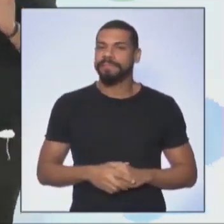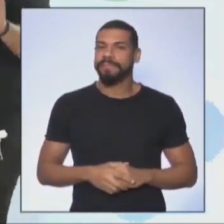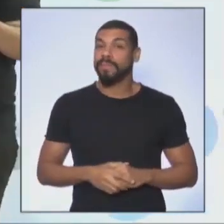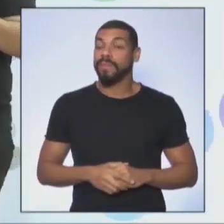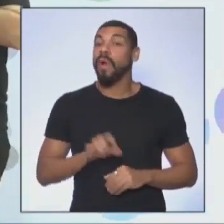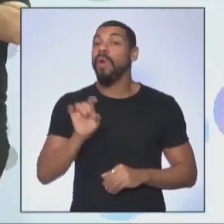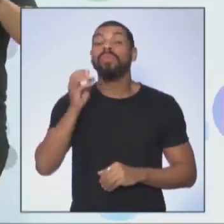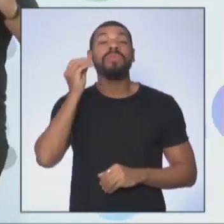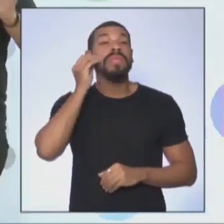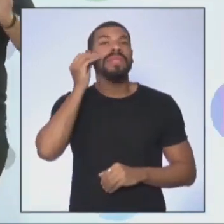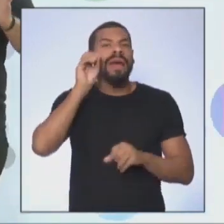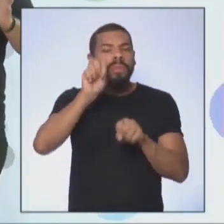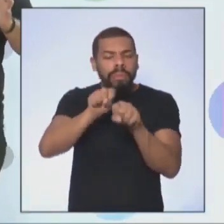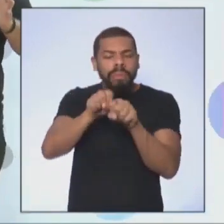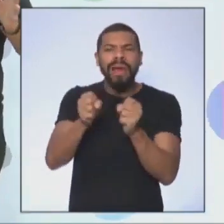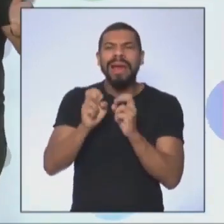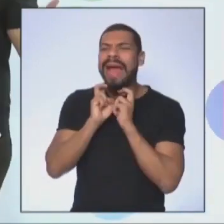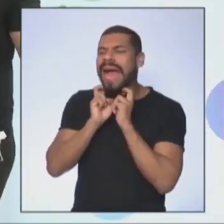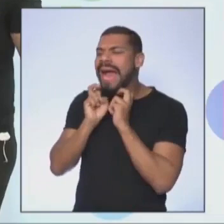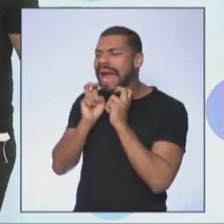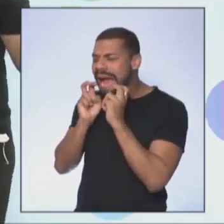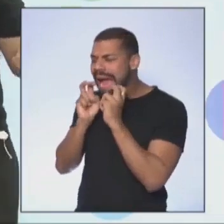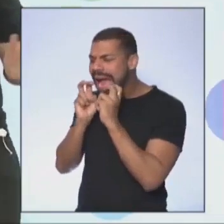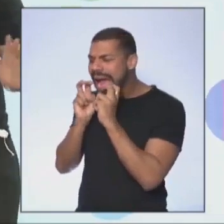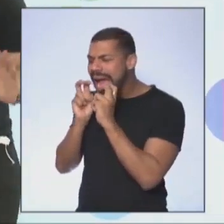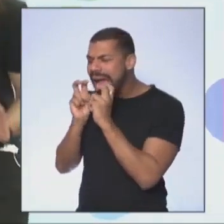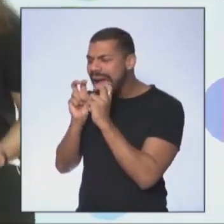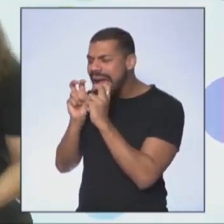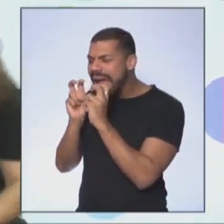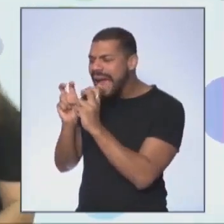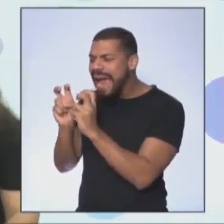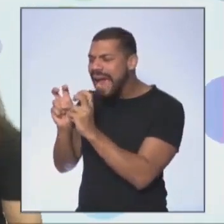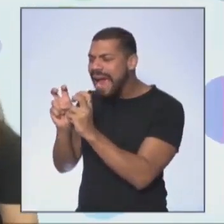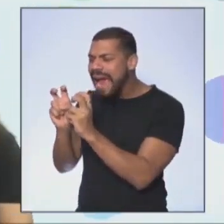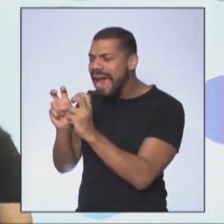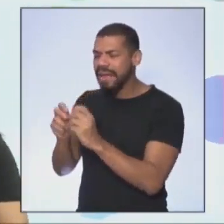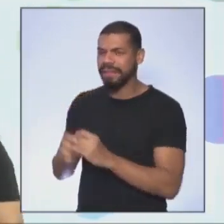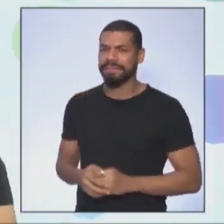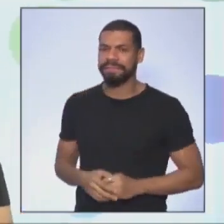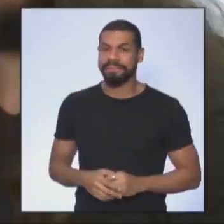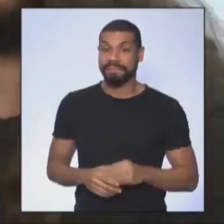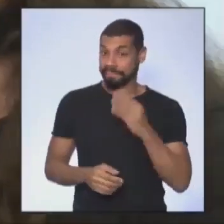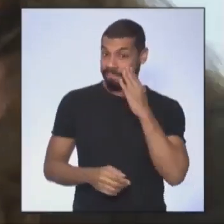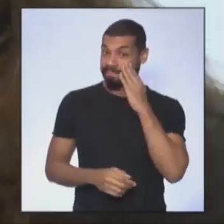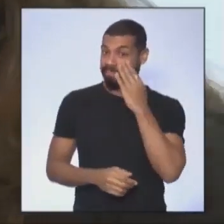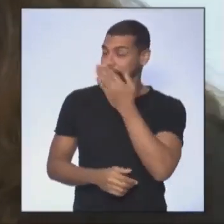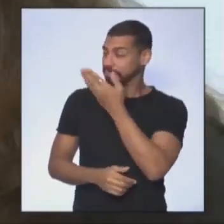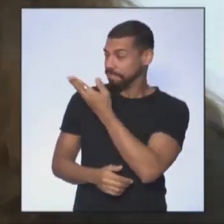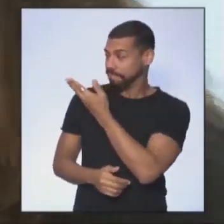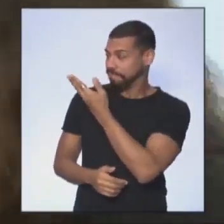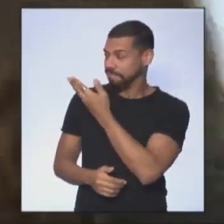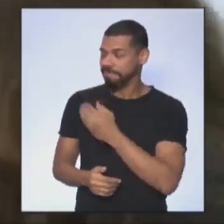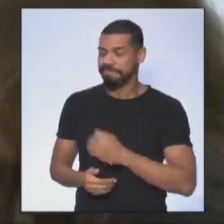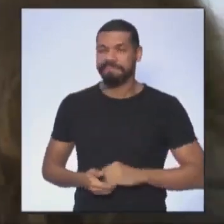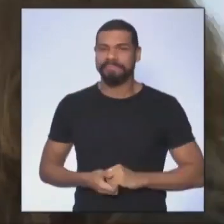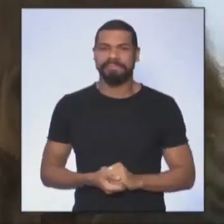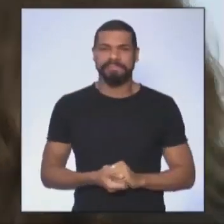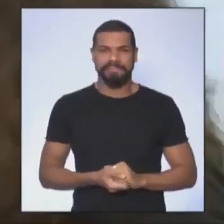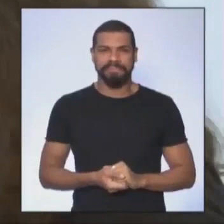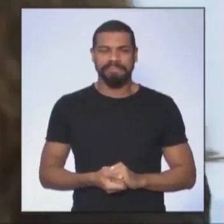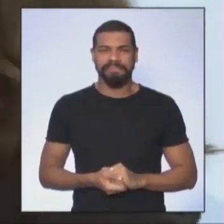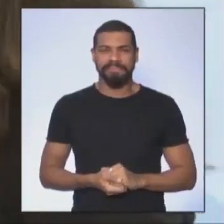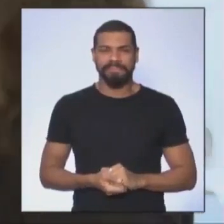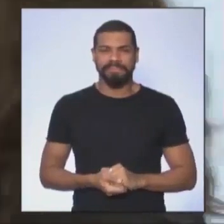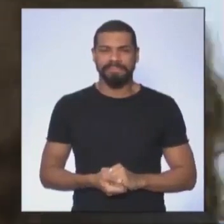a taça gritando. Isso. Tá. Sem relar. Sem relar. Olha pra lá também. Tá bom. Pode ir? Por